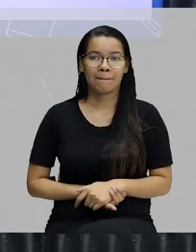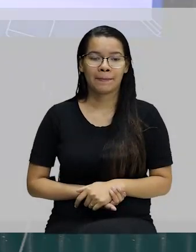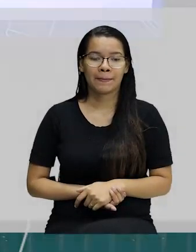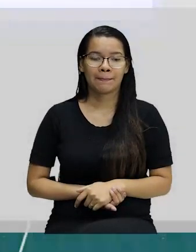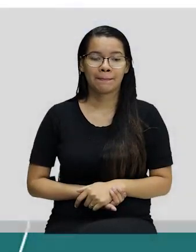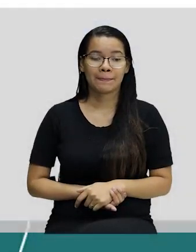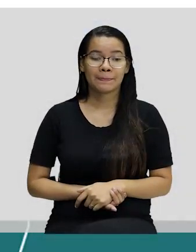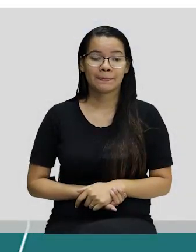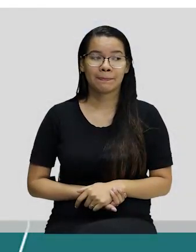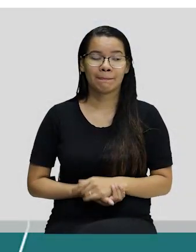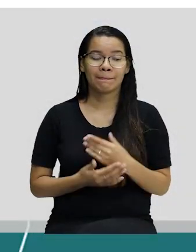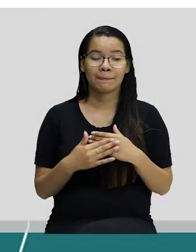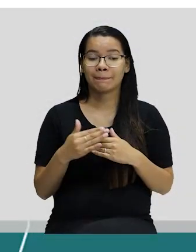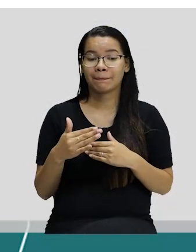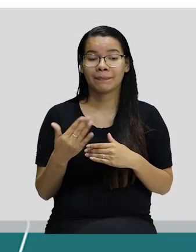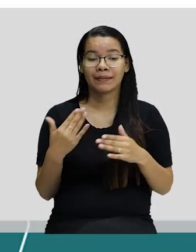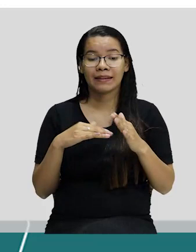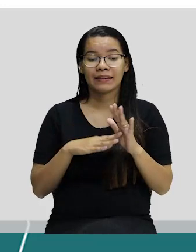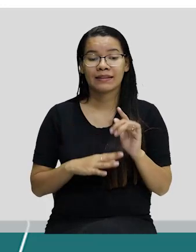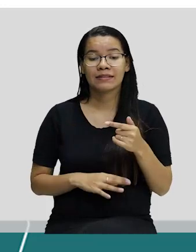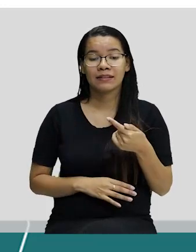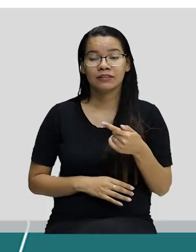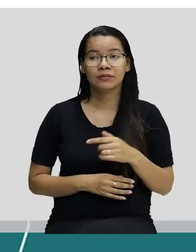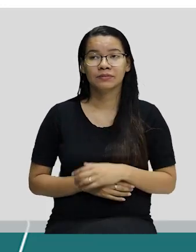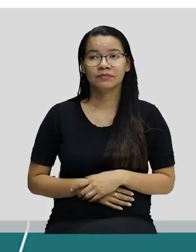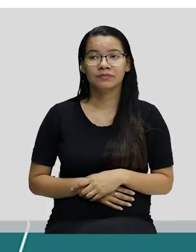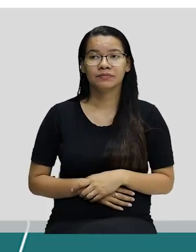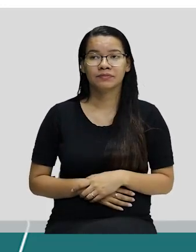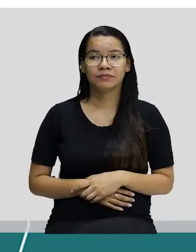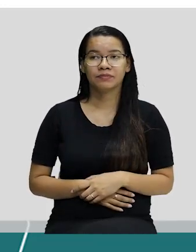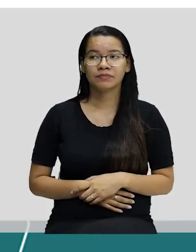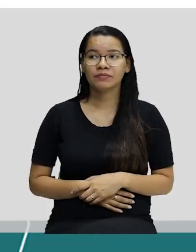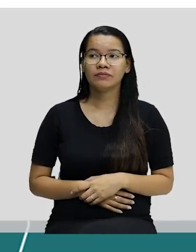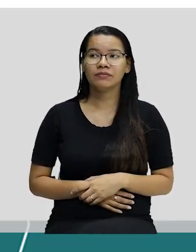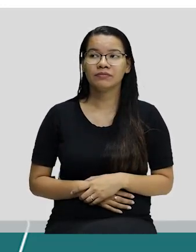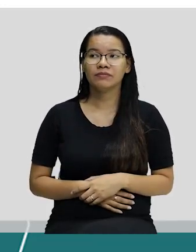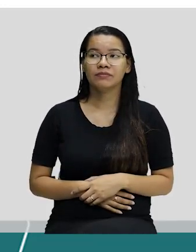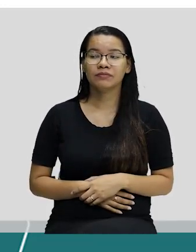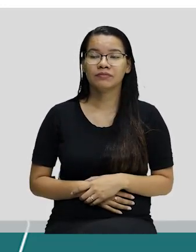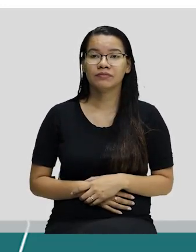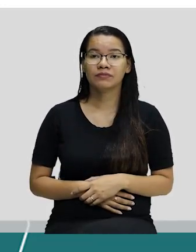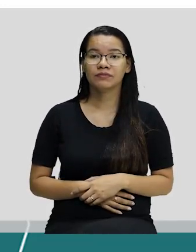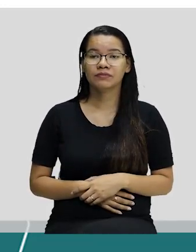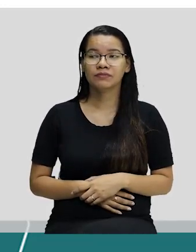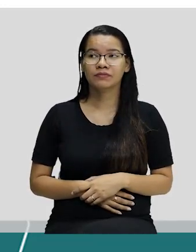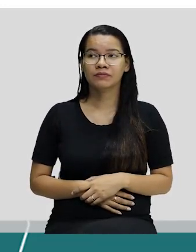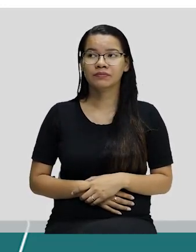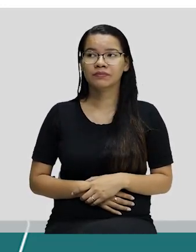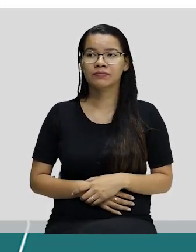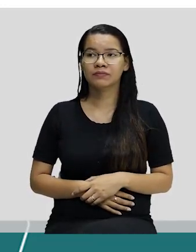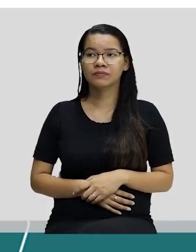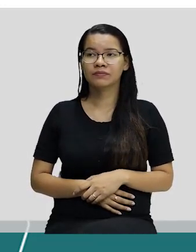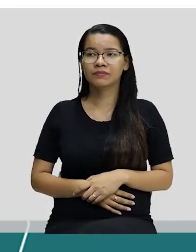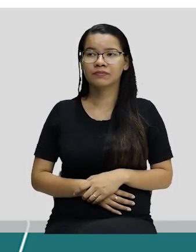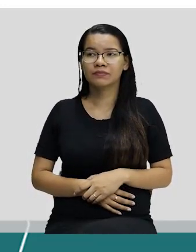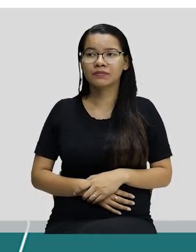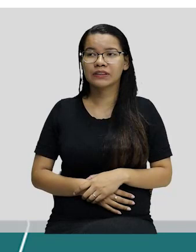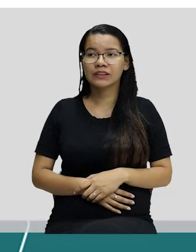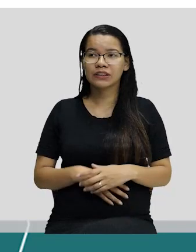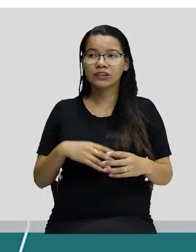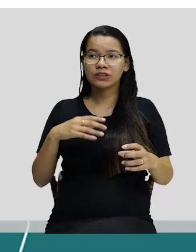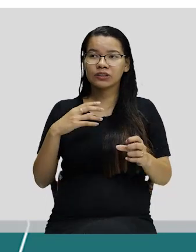E assim sucessivamente até a sétima. A sétima tem 7 cartas. A qual, né, tem 7 cartas e que